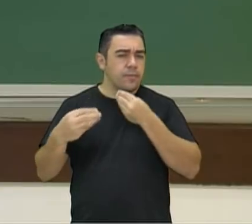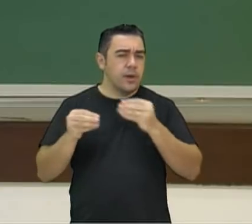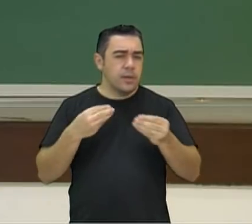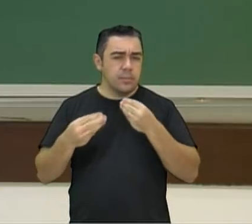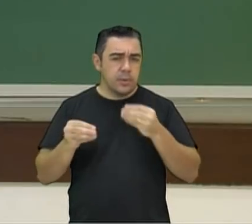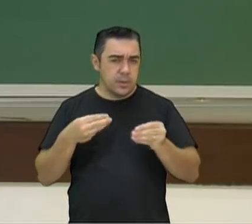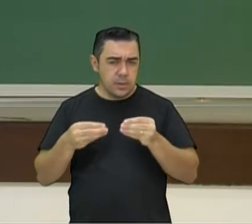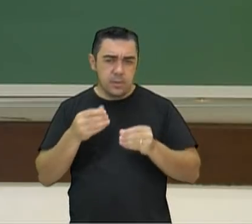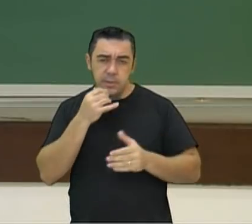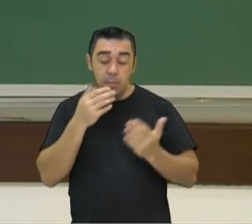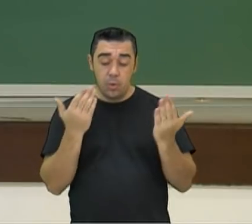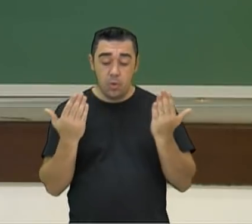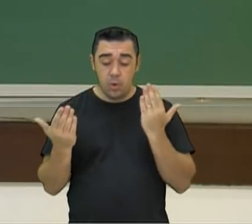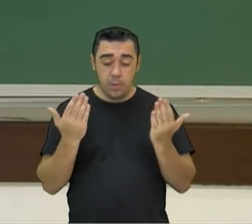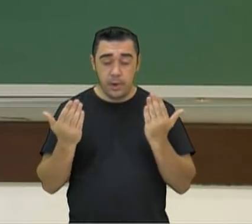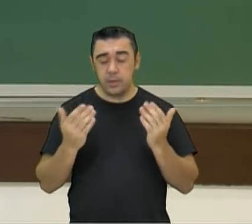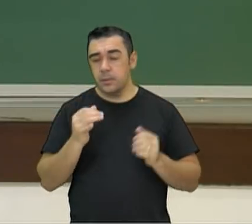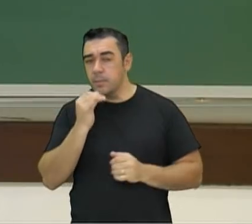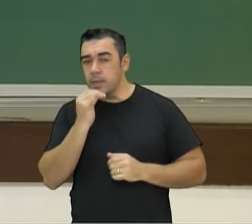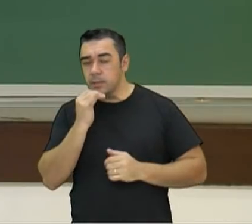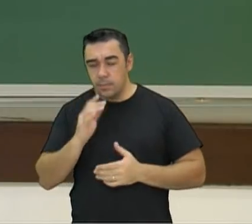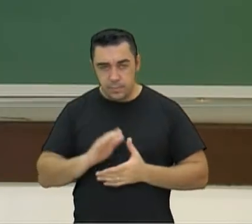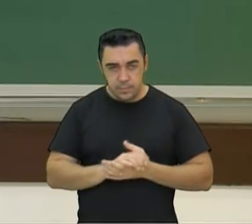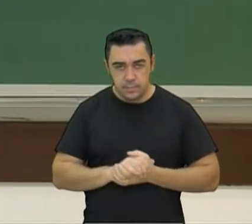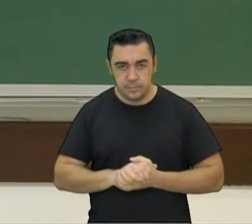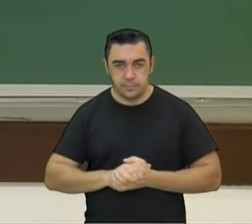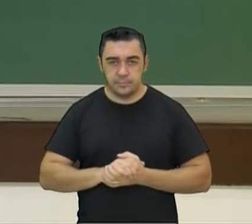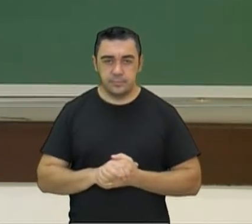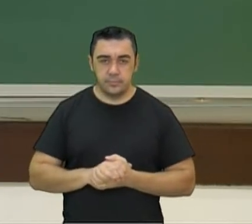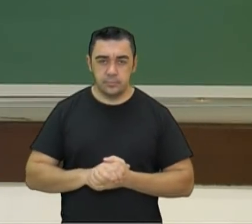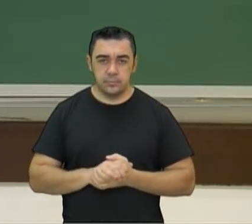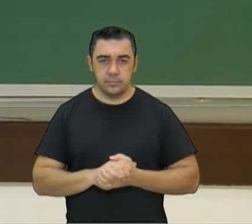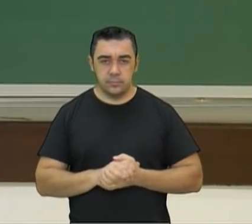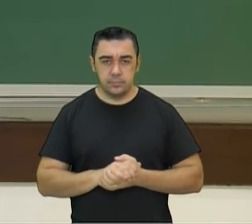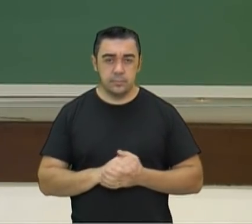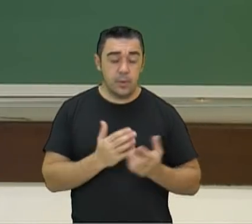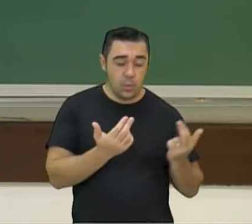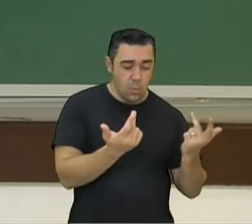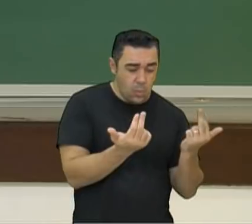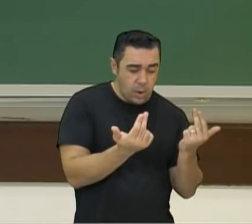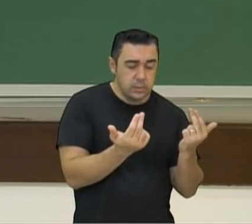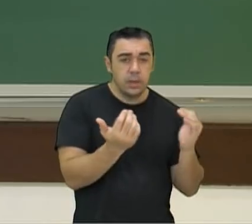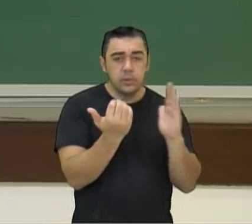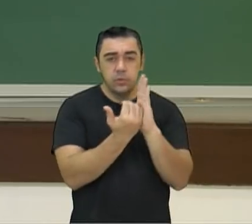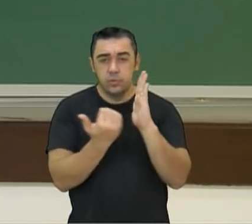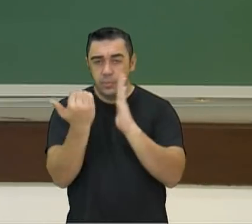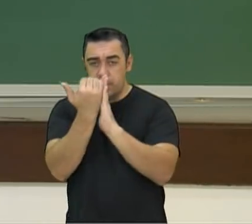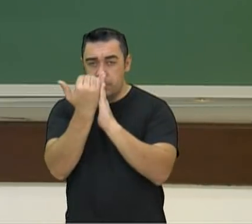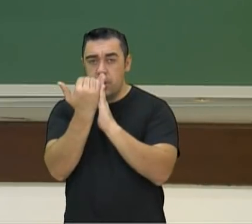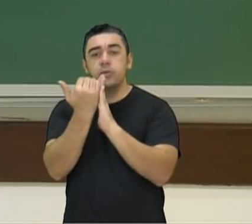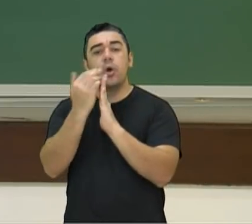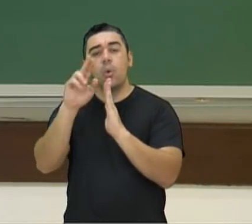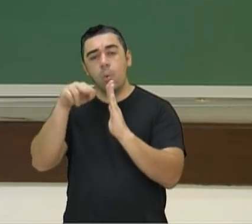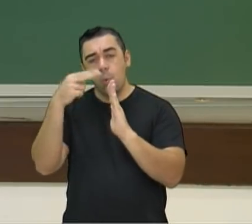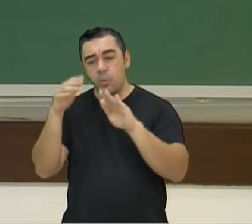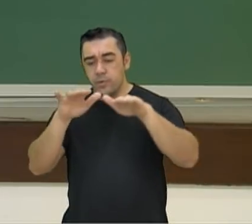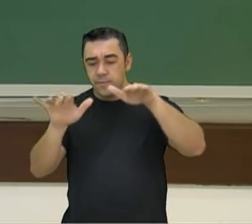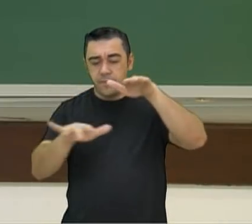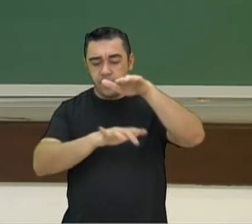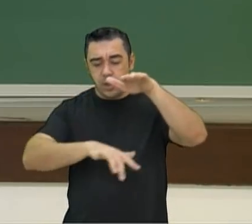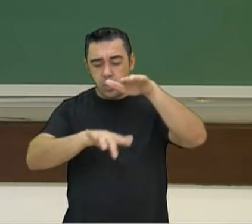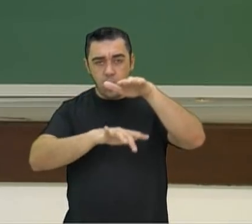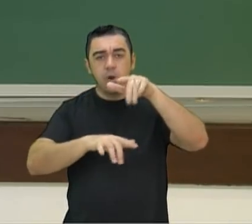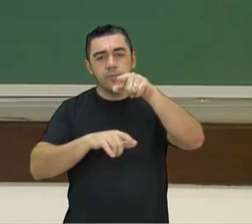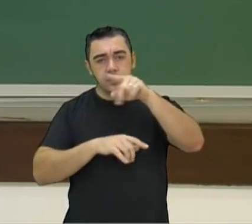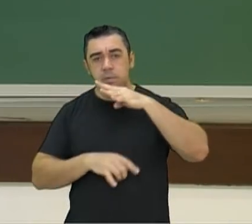No grau comparativo, eu tenho, por exemplo, eu tenho o grau de igualdade, superioridade e inferioridade, né? Muitos de vocês já